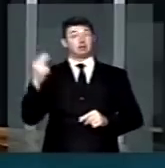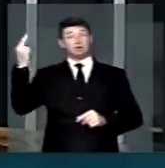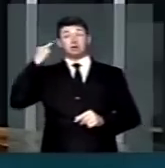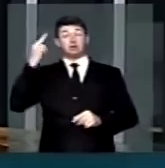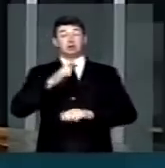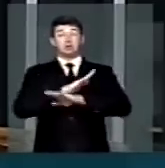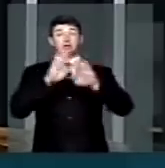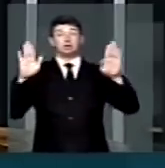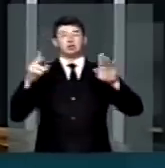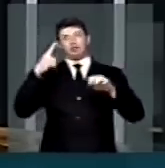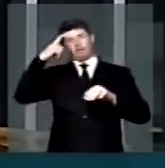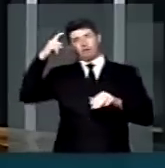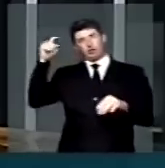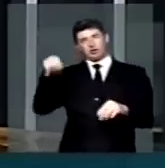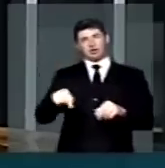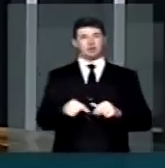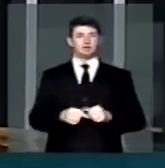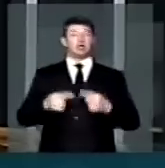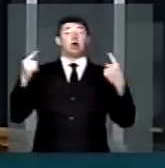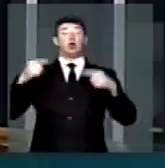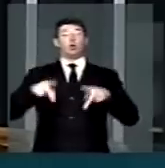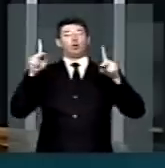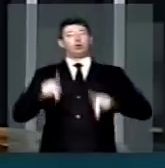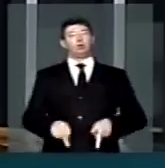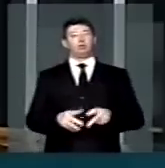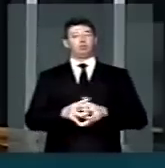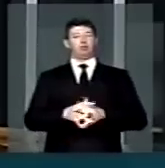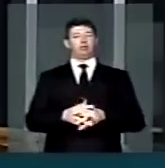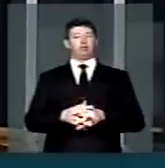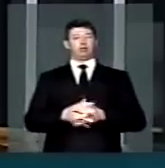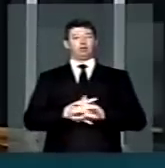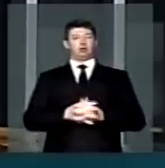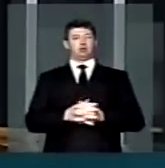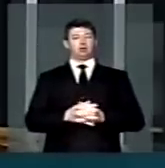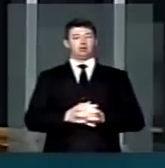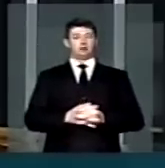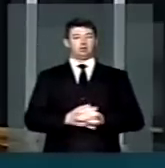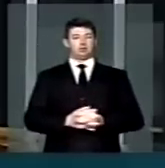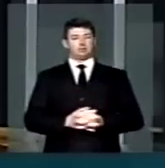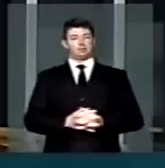aceitamos essa violência contra o povo brasileiro e contra a juventude. Vamos encerrar, senhor presidente.